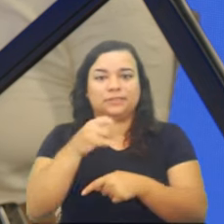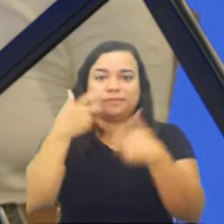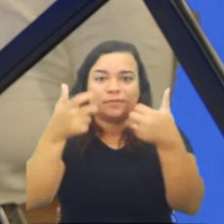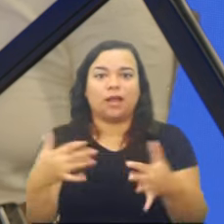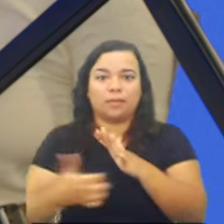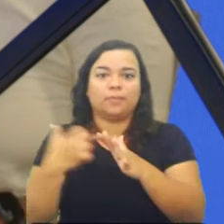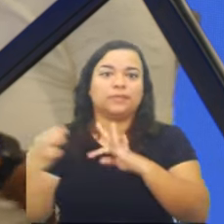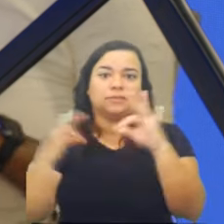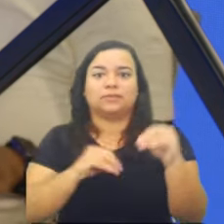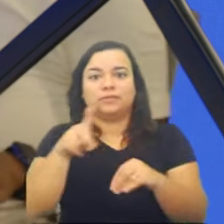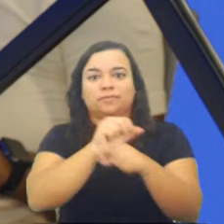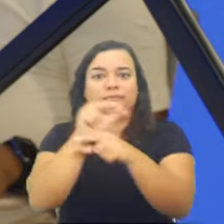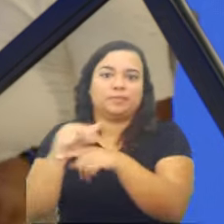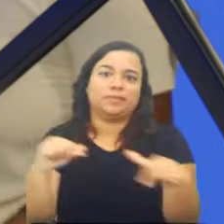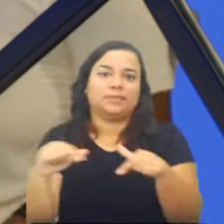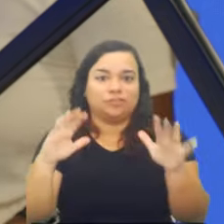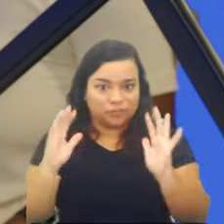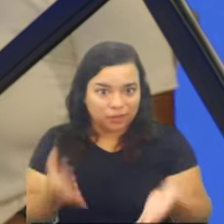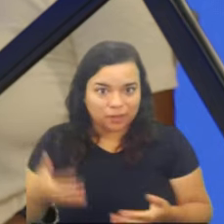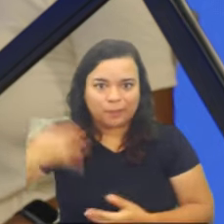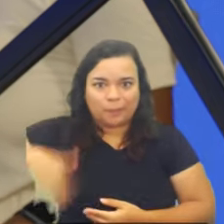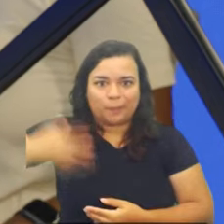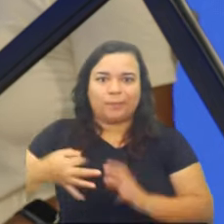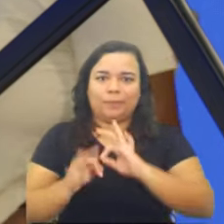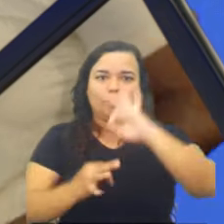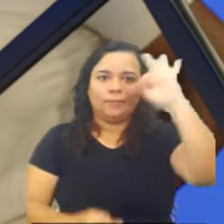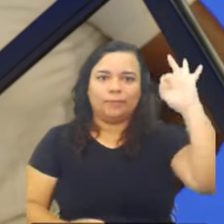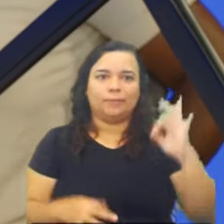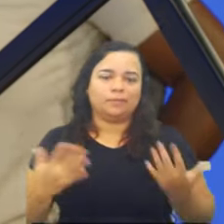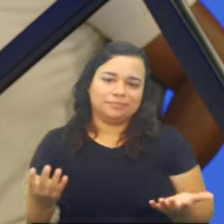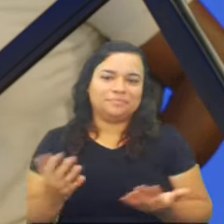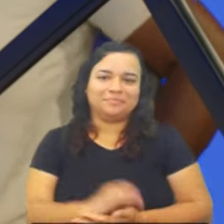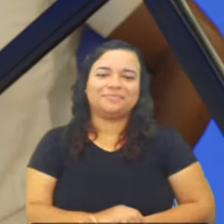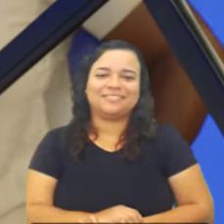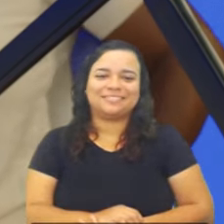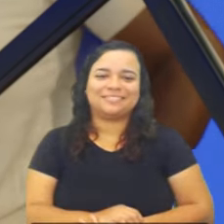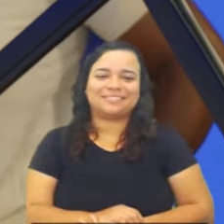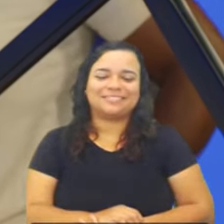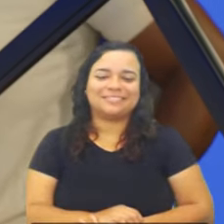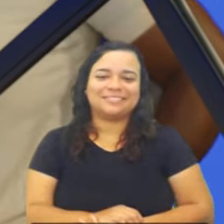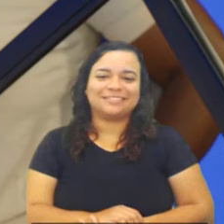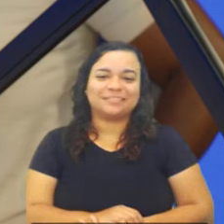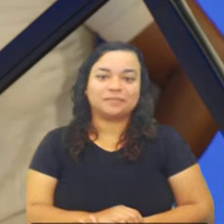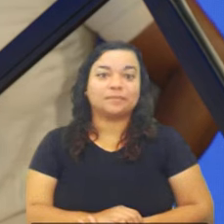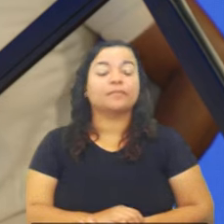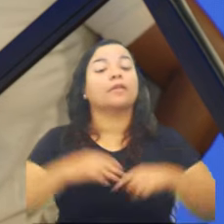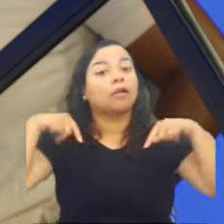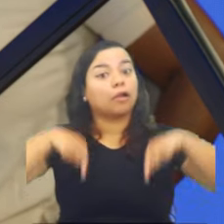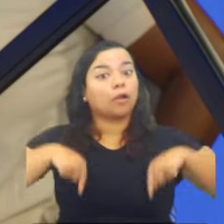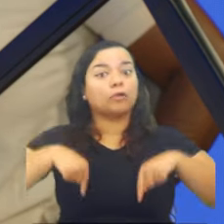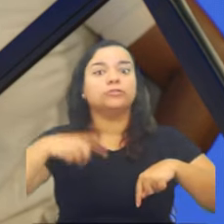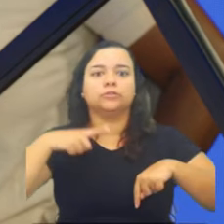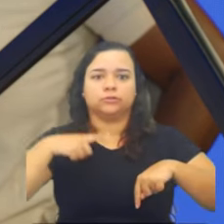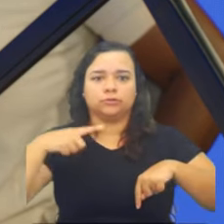for falar todas as empresas aí que seja eh eh a gente não termina o nosso videocast aqui né